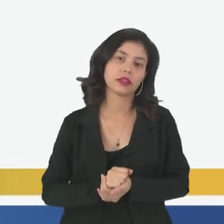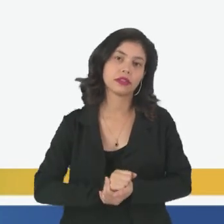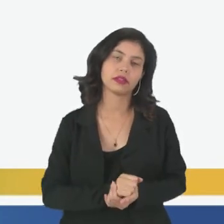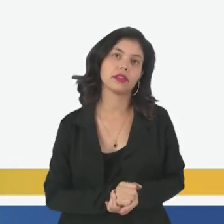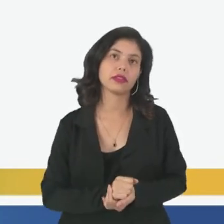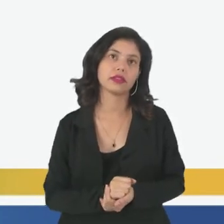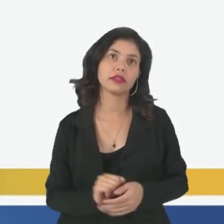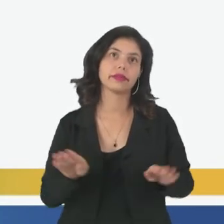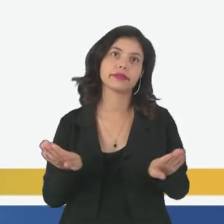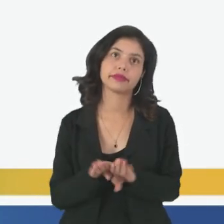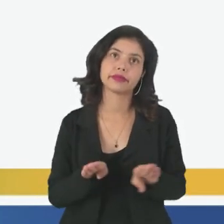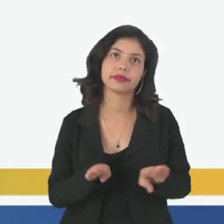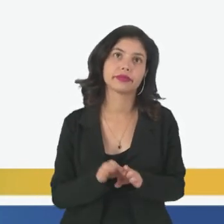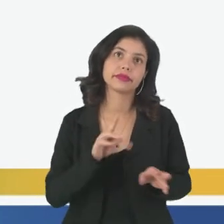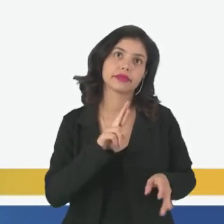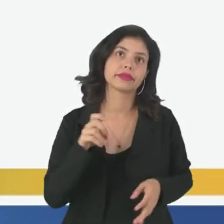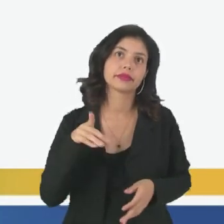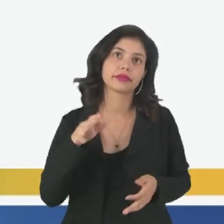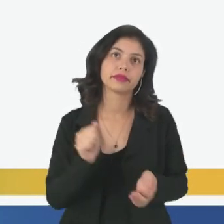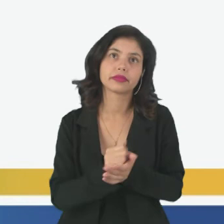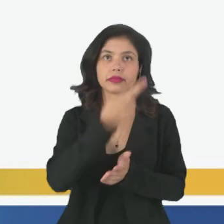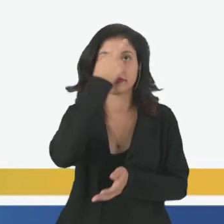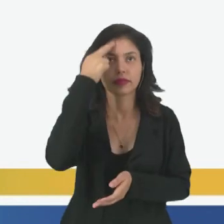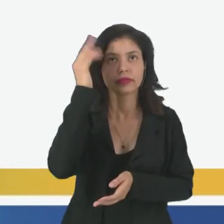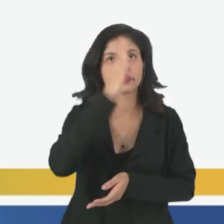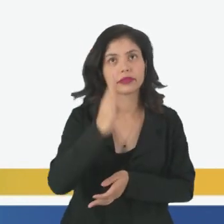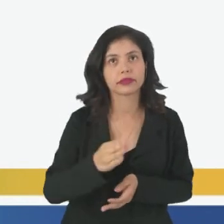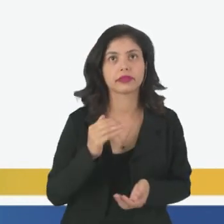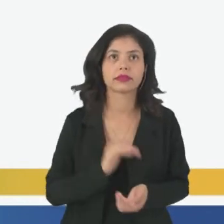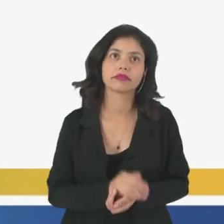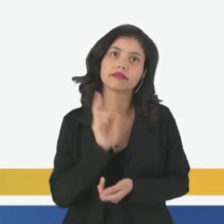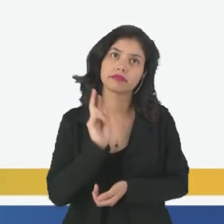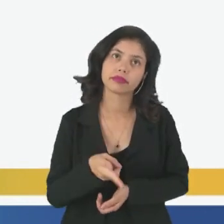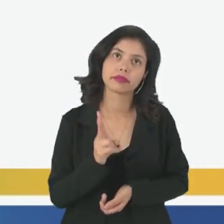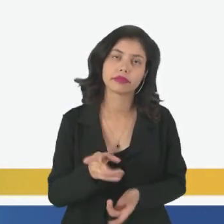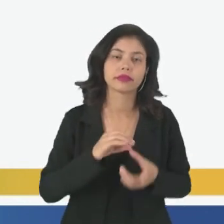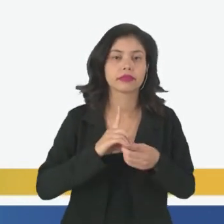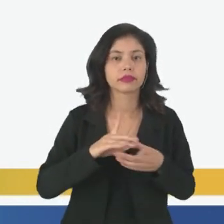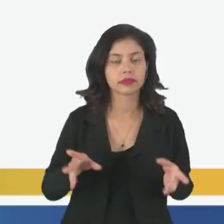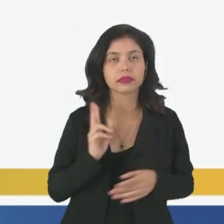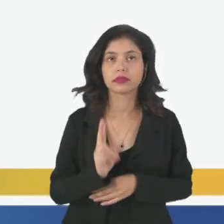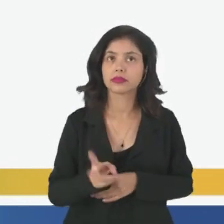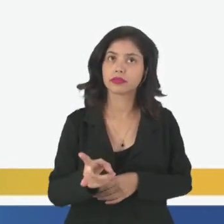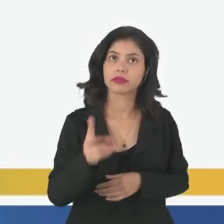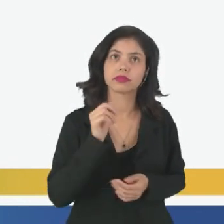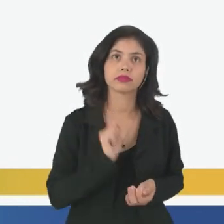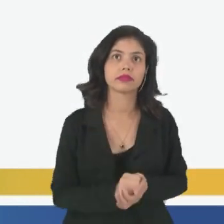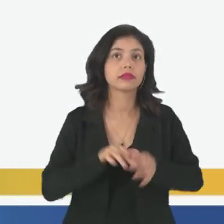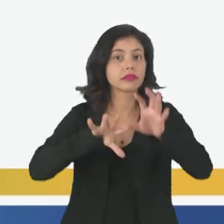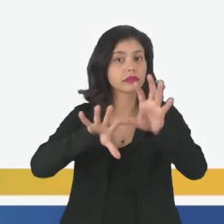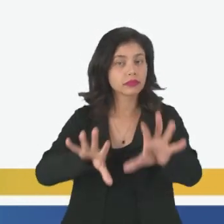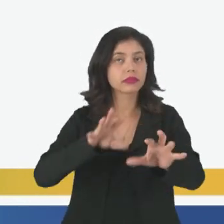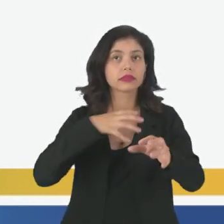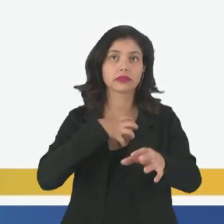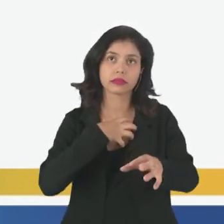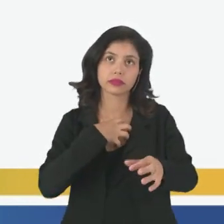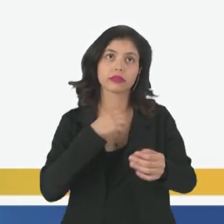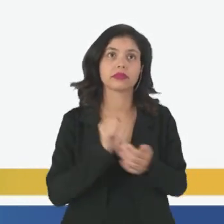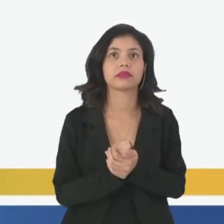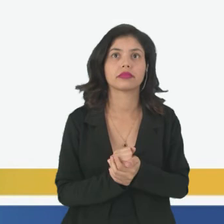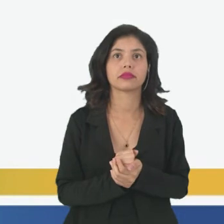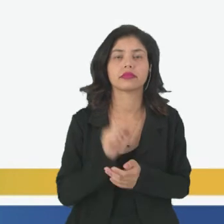questão. No transcorrer da história brasileira, entretanto, nem sempre a democracia prevaleceu. E